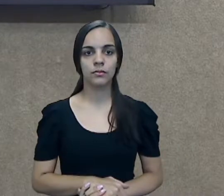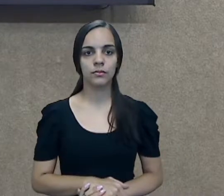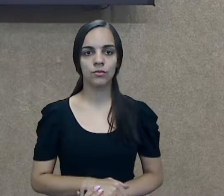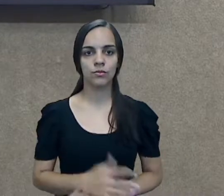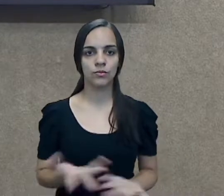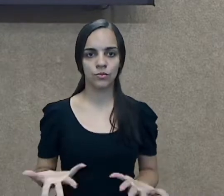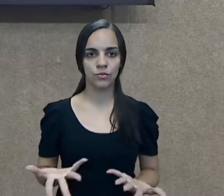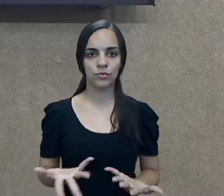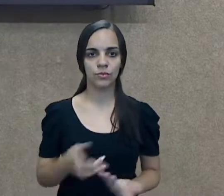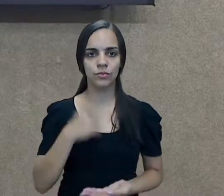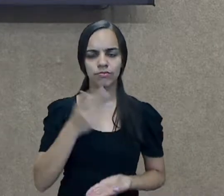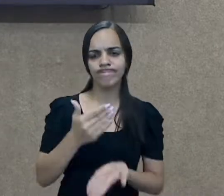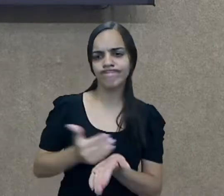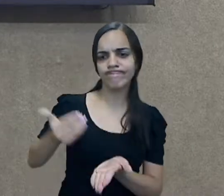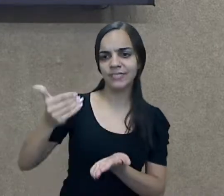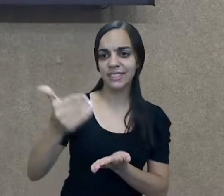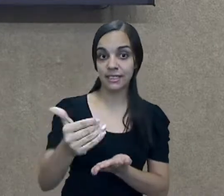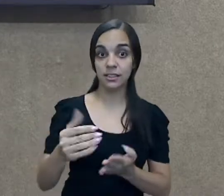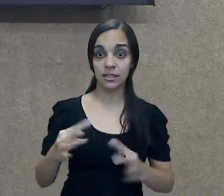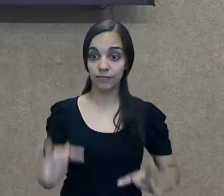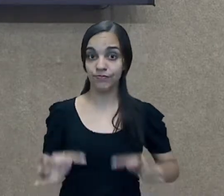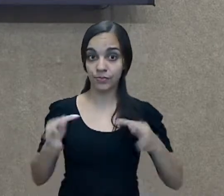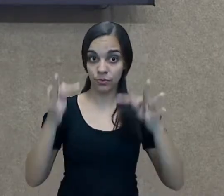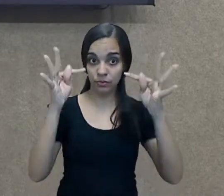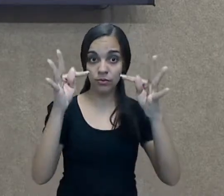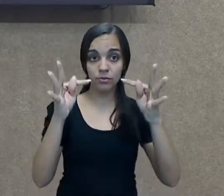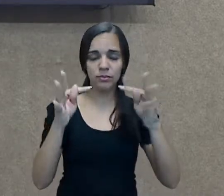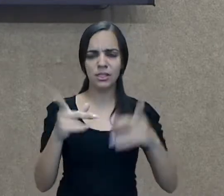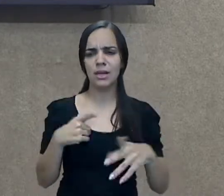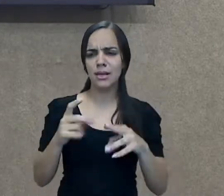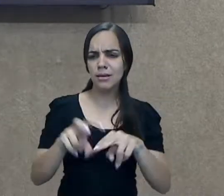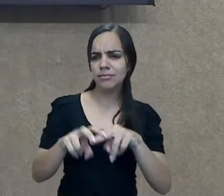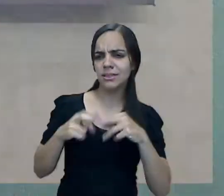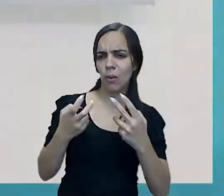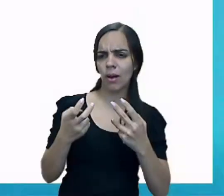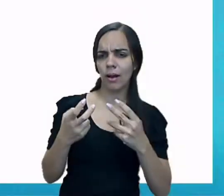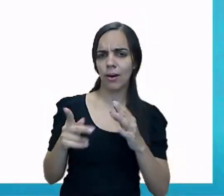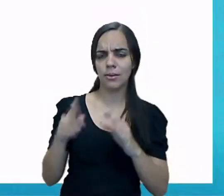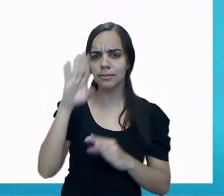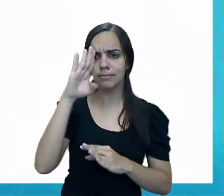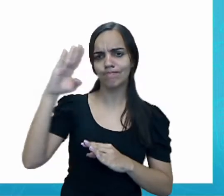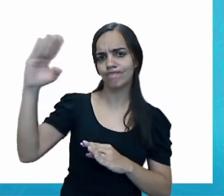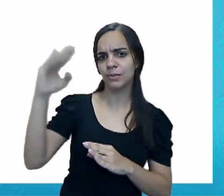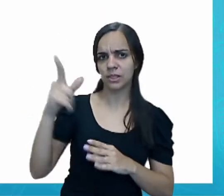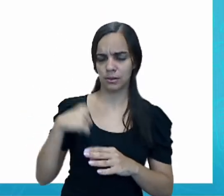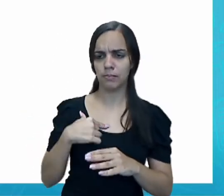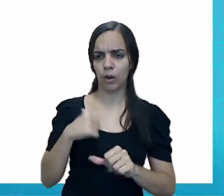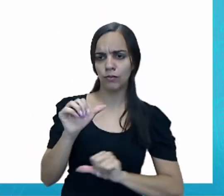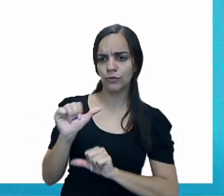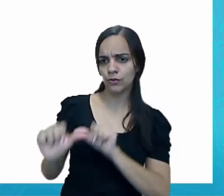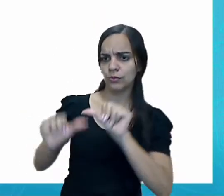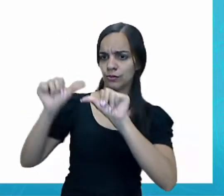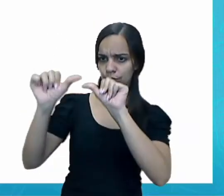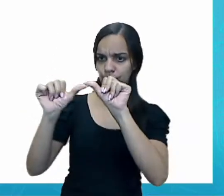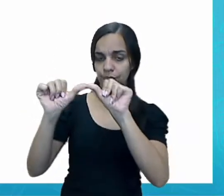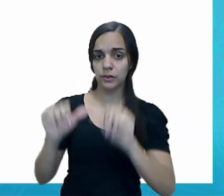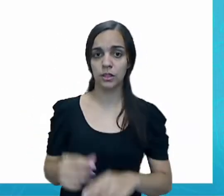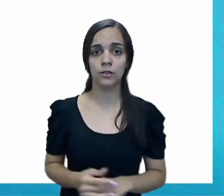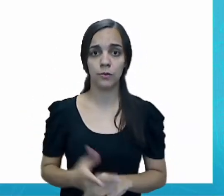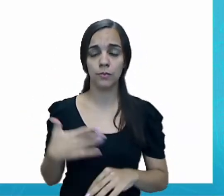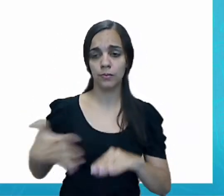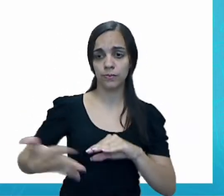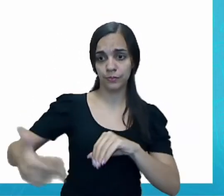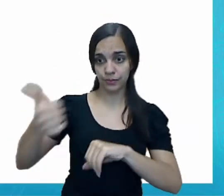Esses avanços tecnológicos foram a causa do desenvolvimento do capitalismo iniciado lá atrás, no